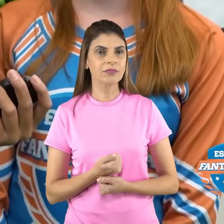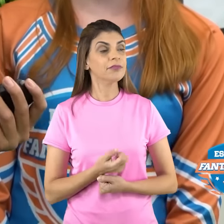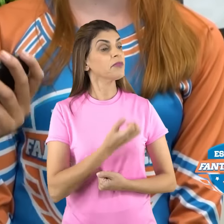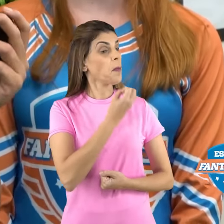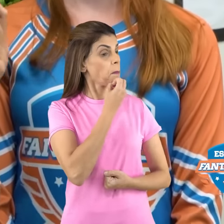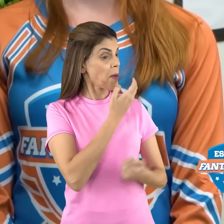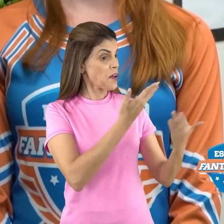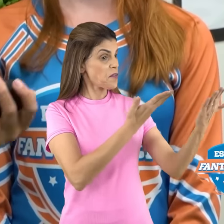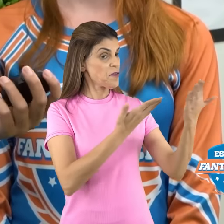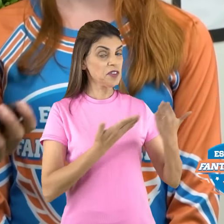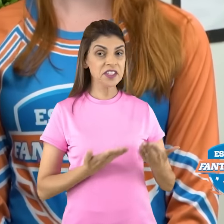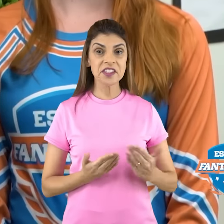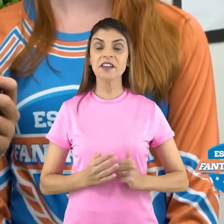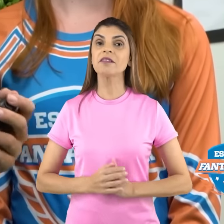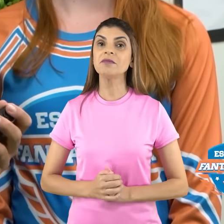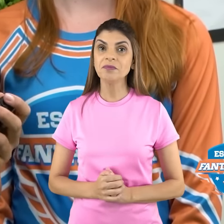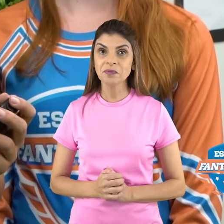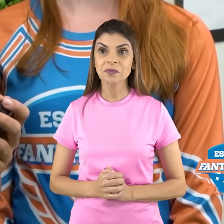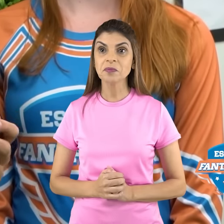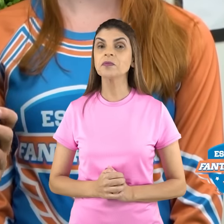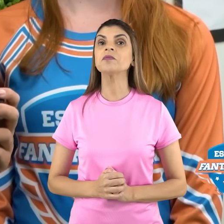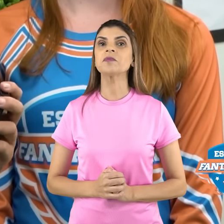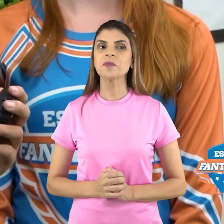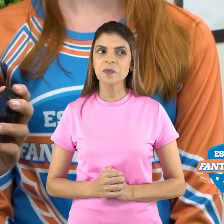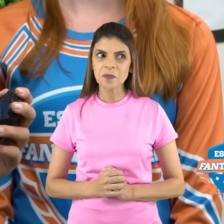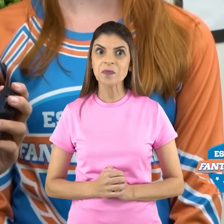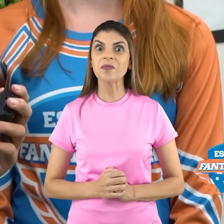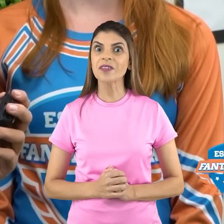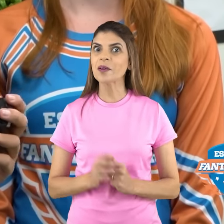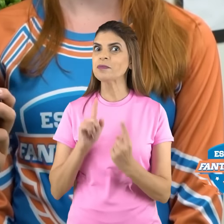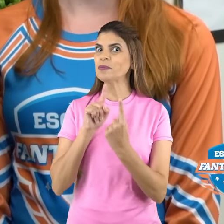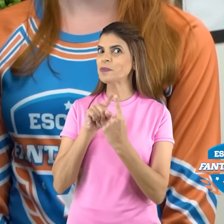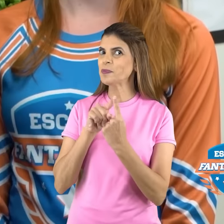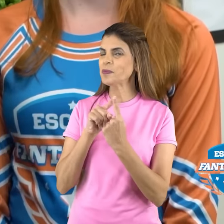Seja bem-vinda, Cristina. Pessoal,